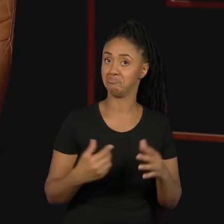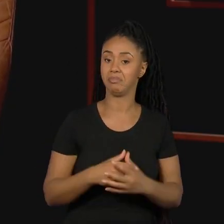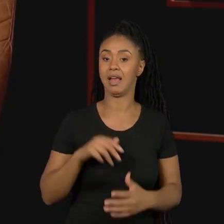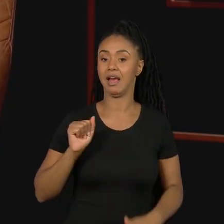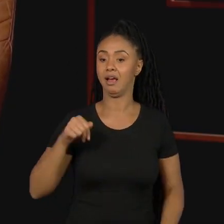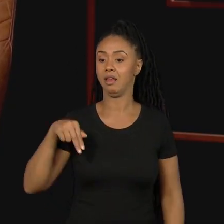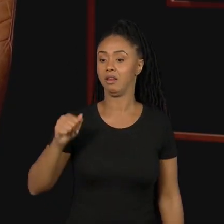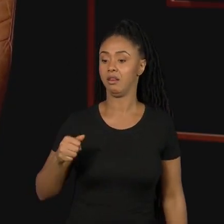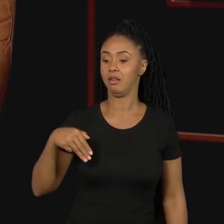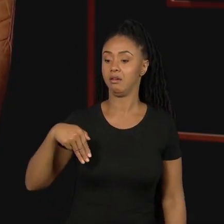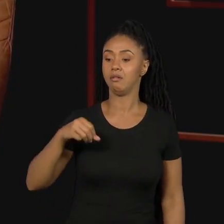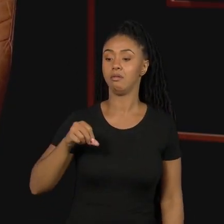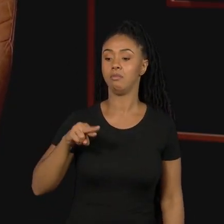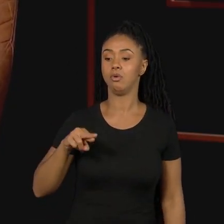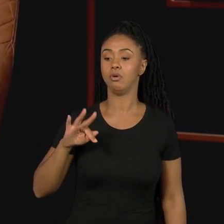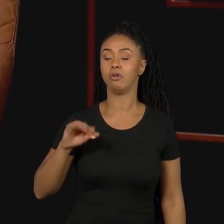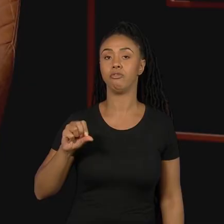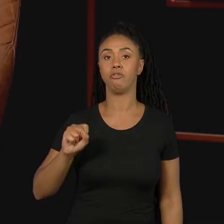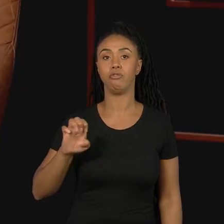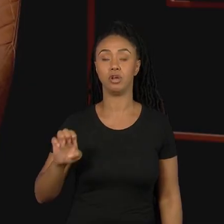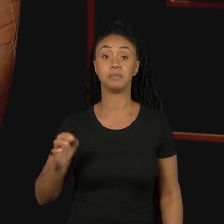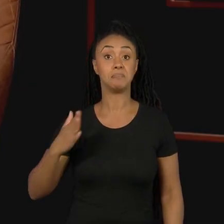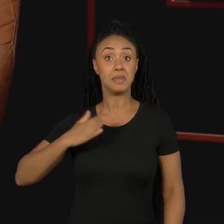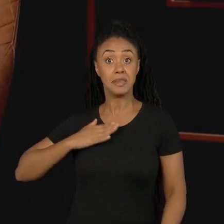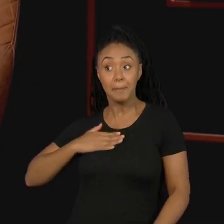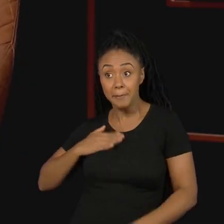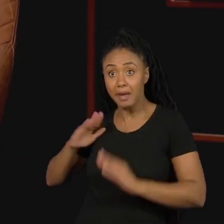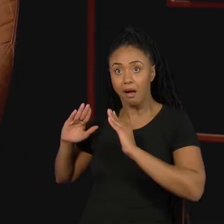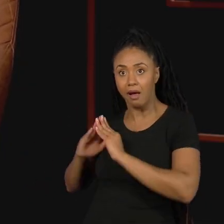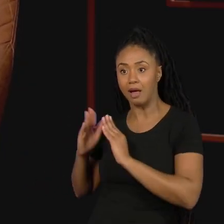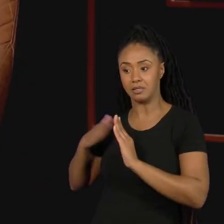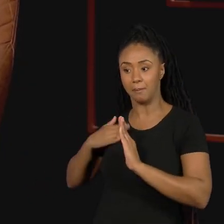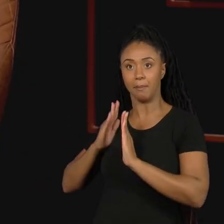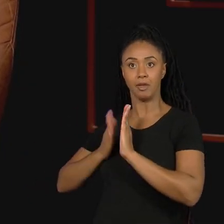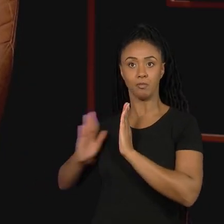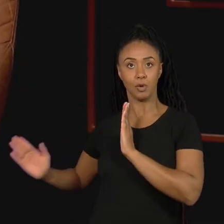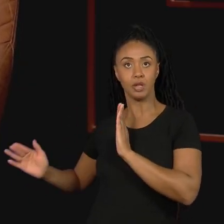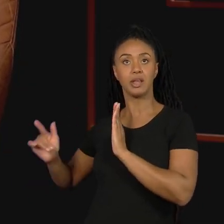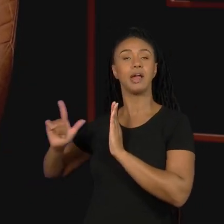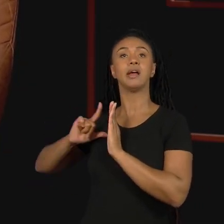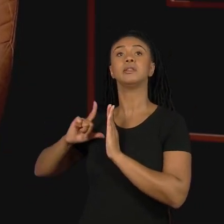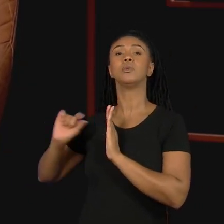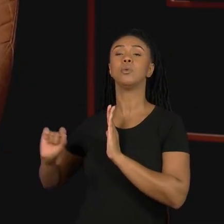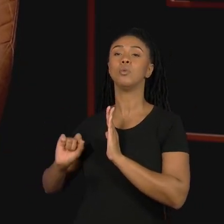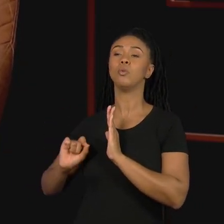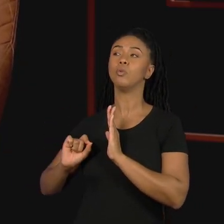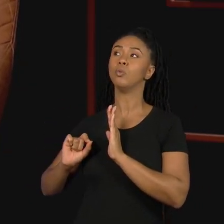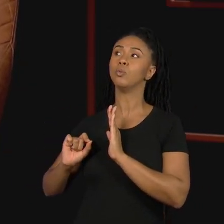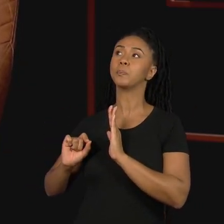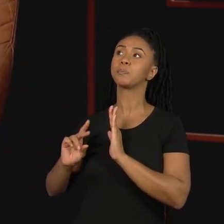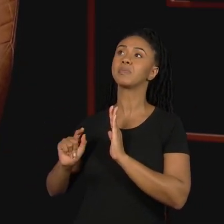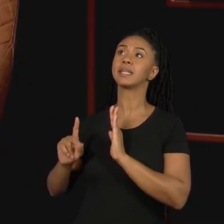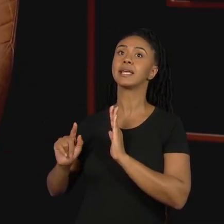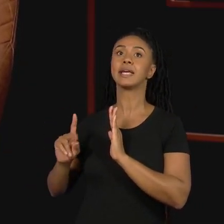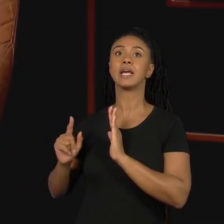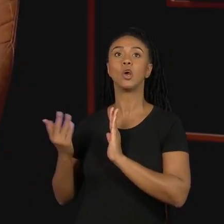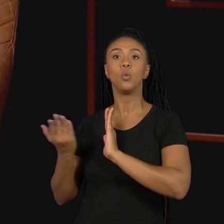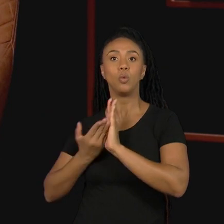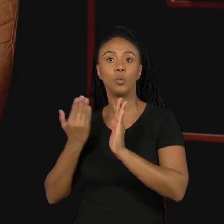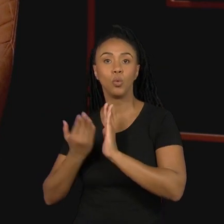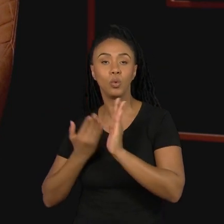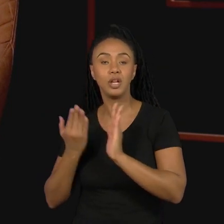livros que eu tinha na minha biblioteca, uma coisa aqui, uma coisa ali, eu montei uma coisa onde eu conto um pouco da